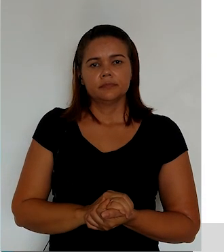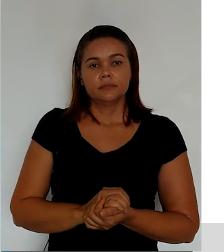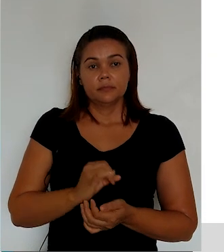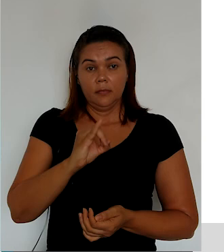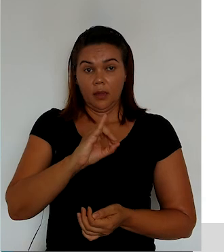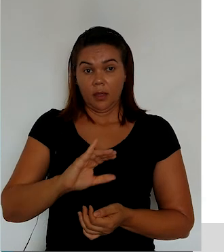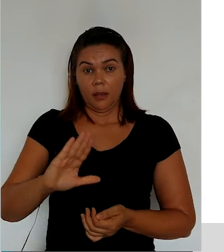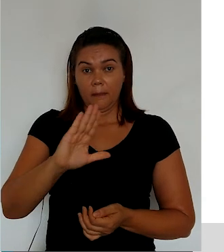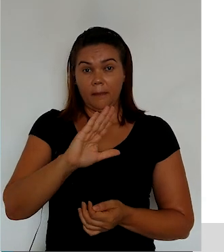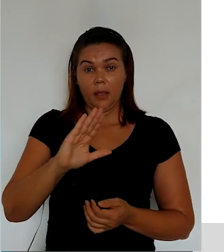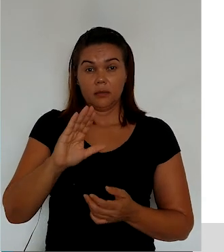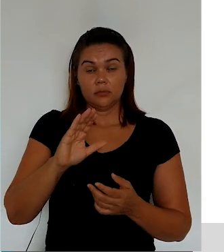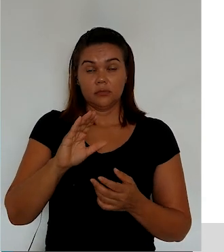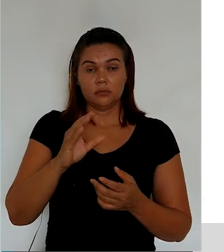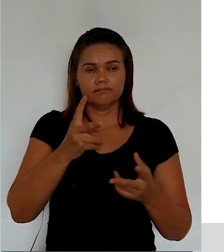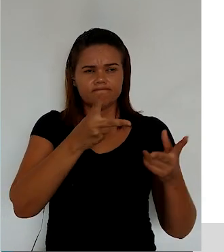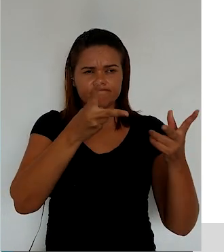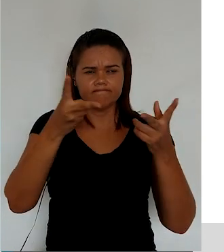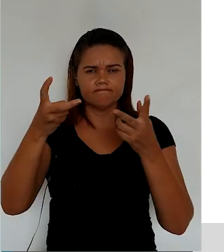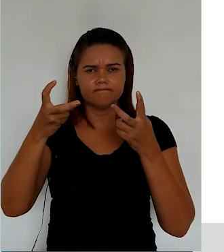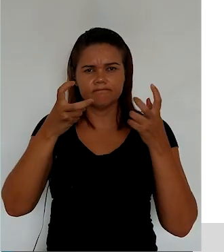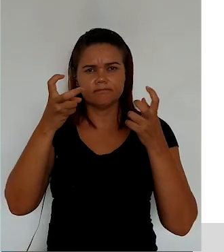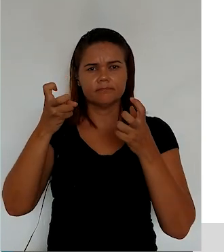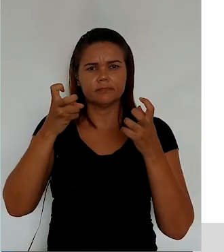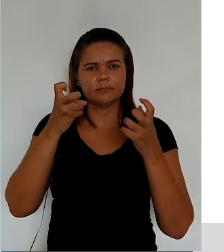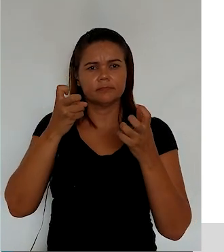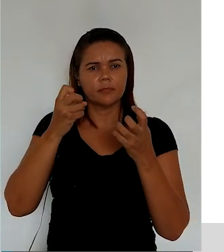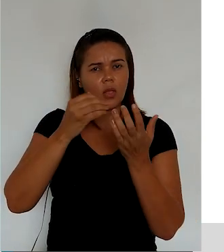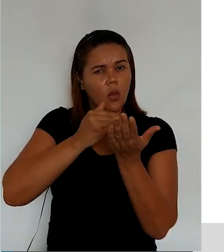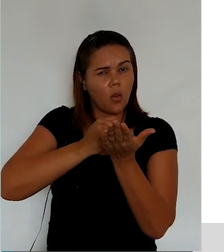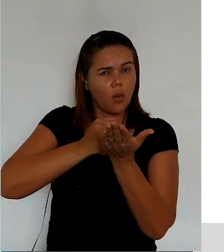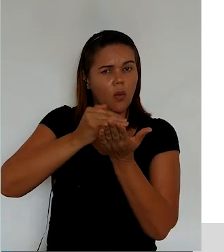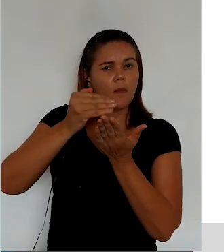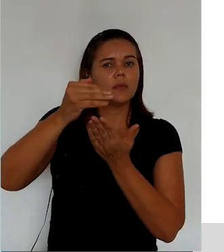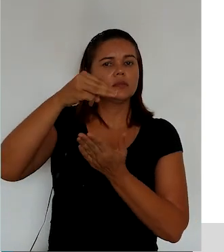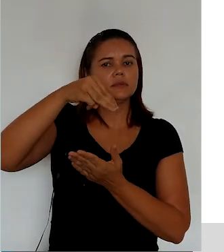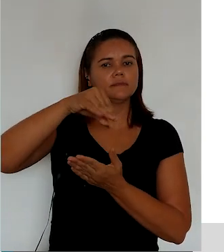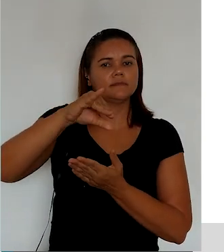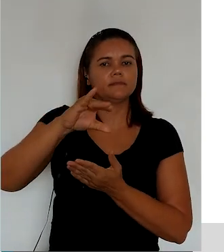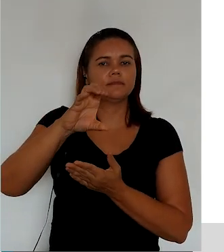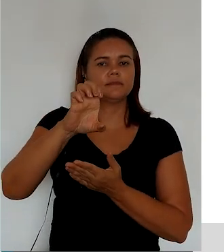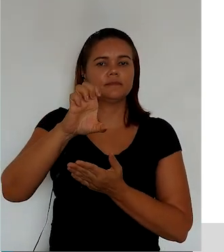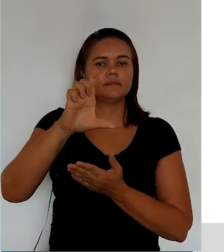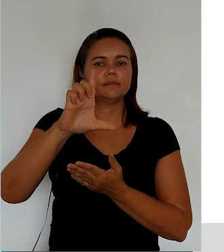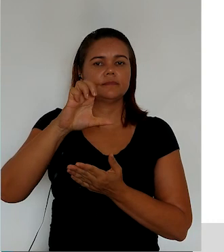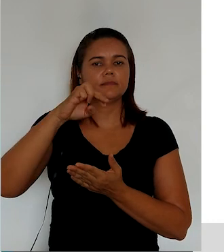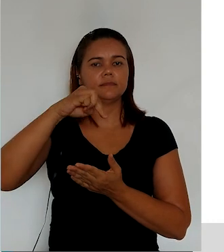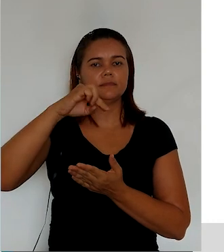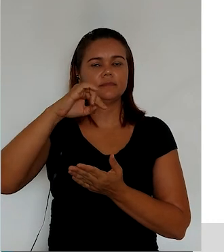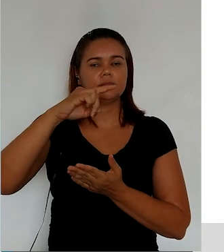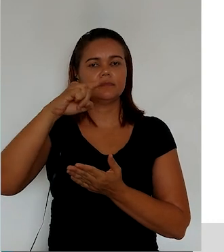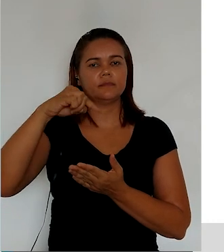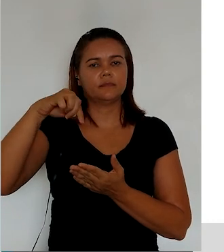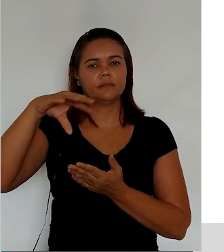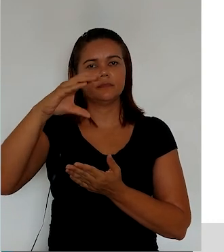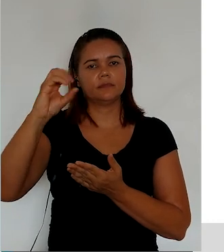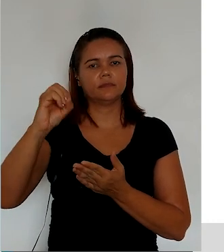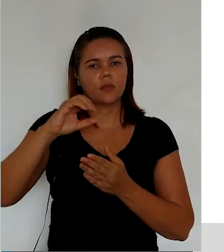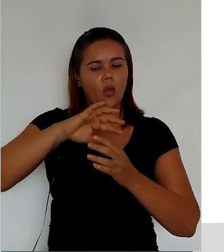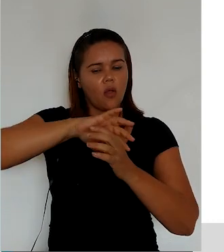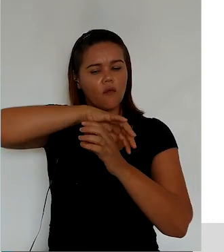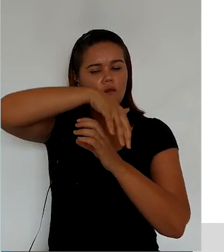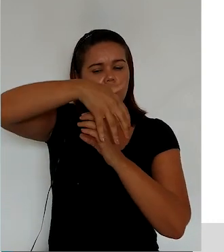Na imagem, observa-se o estágio inicial da mielinização em torno do